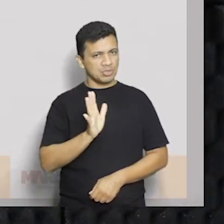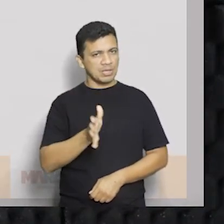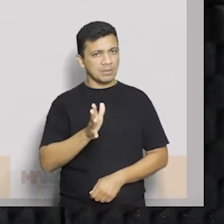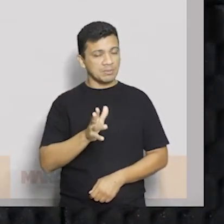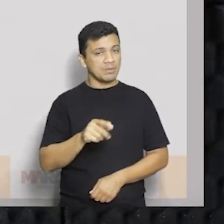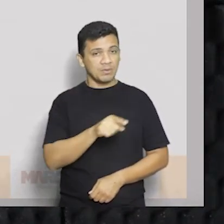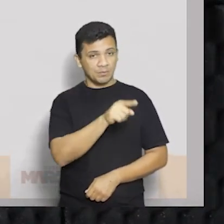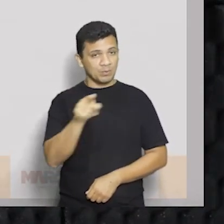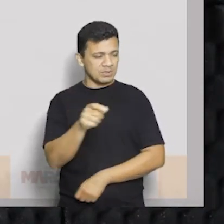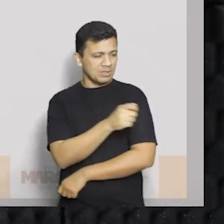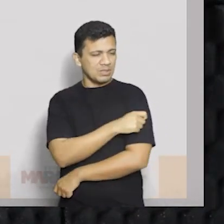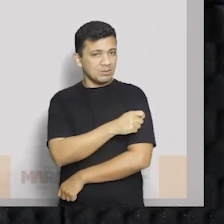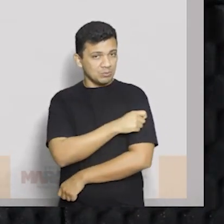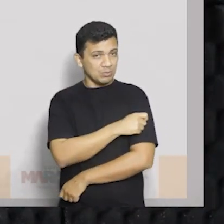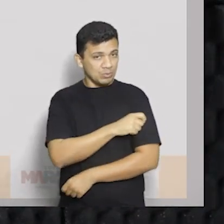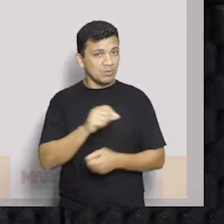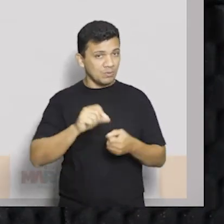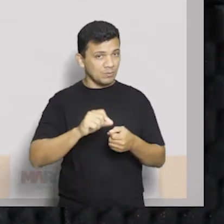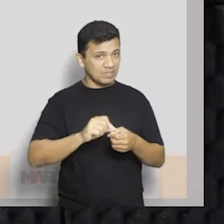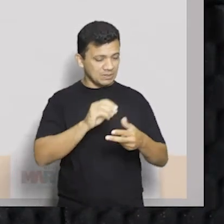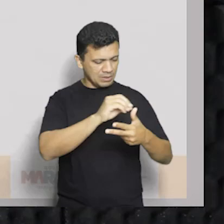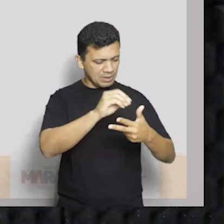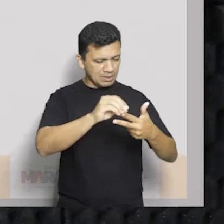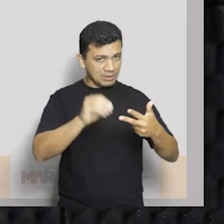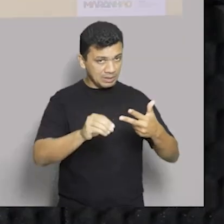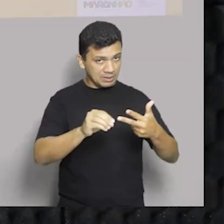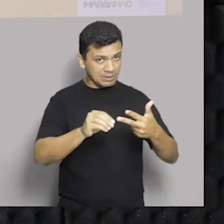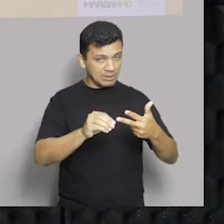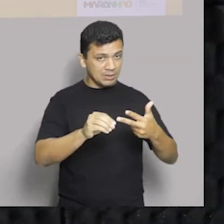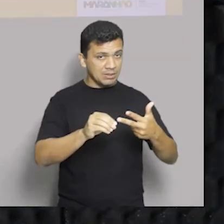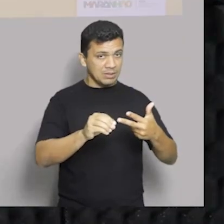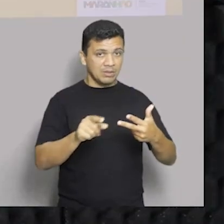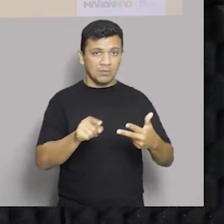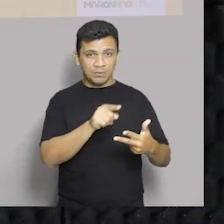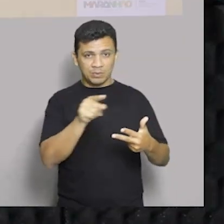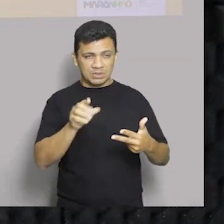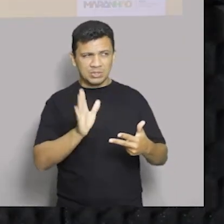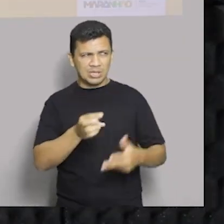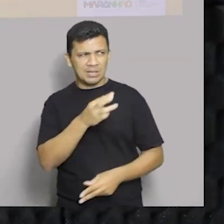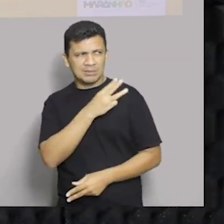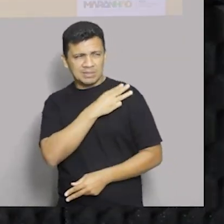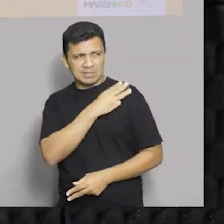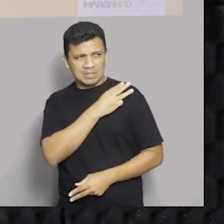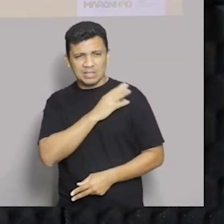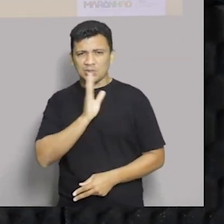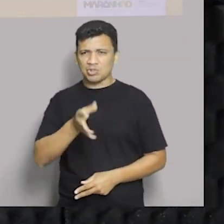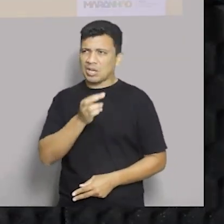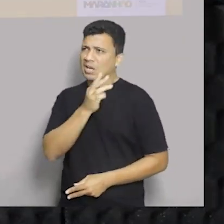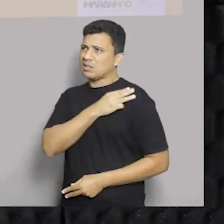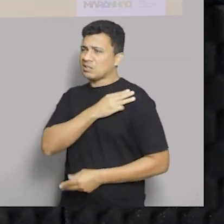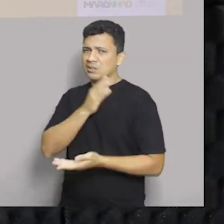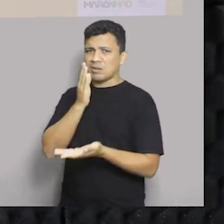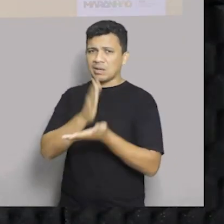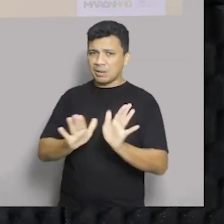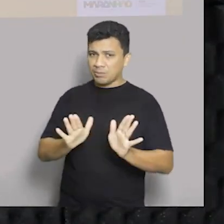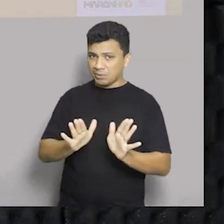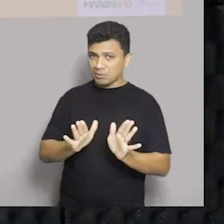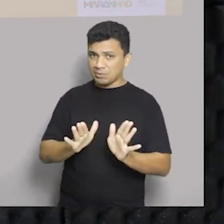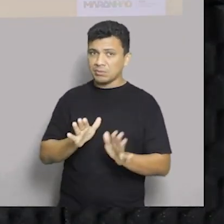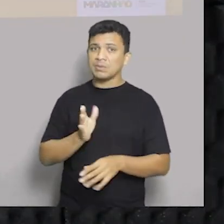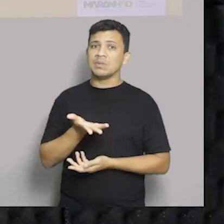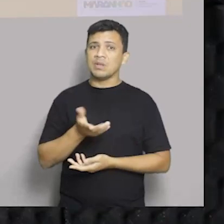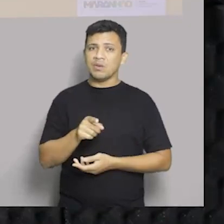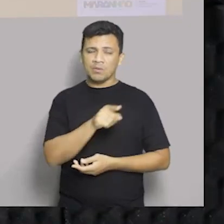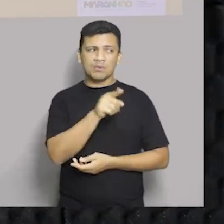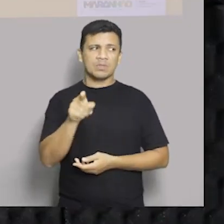para alunos, por exemplo, que vão fazer Enem, então muitos que estão concluindo ou que já concluíram o terceiro ano do ensino médio.